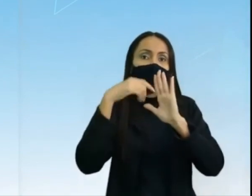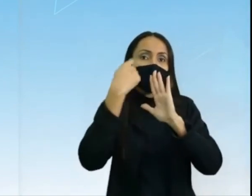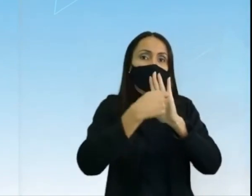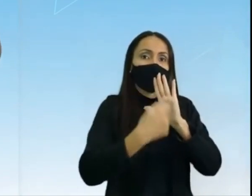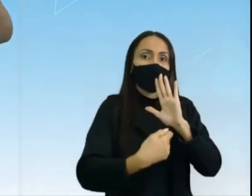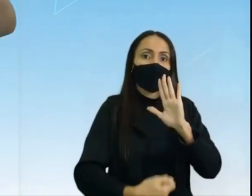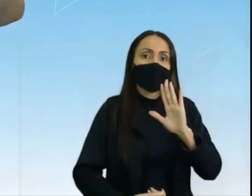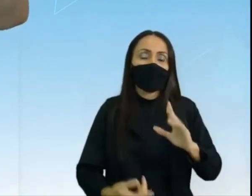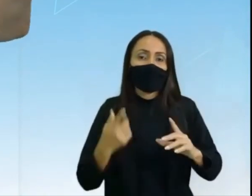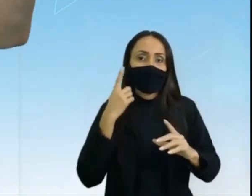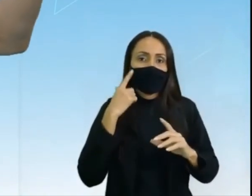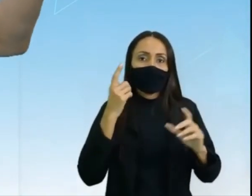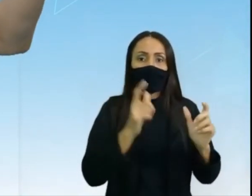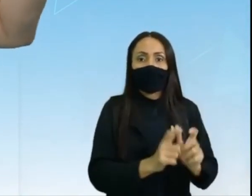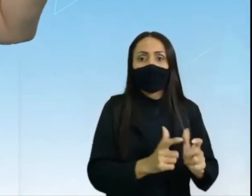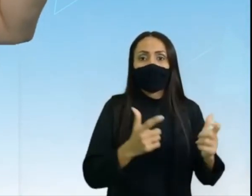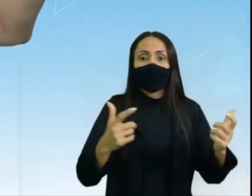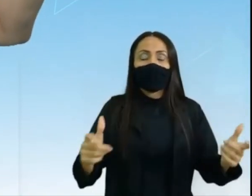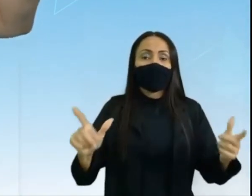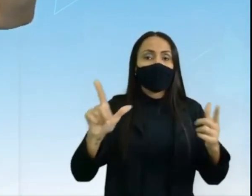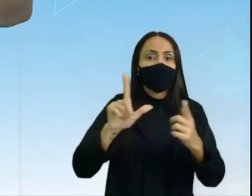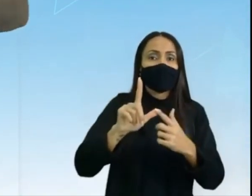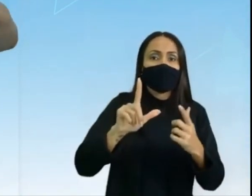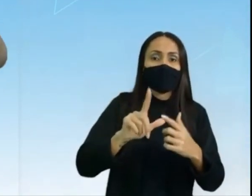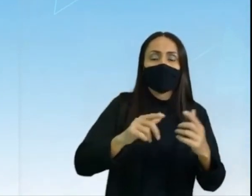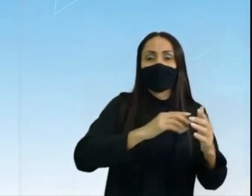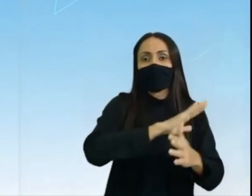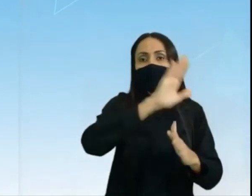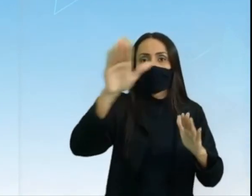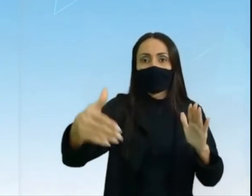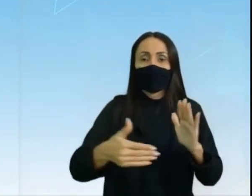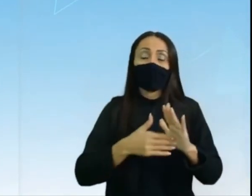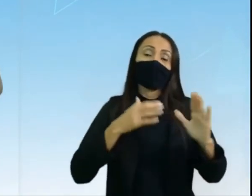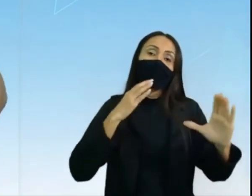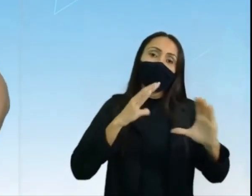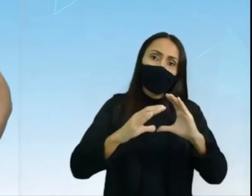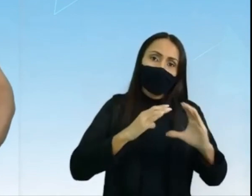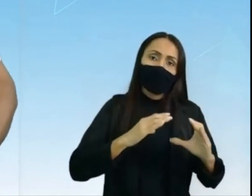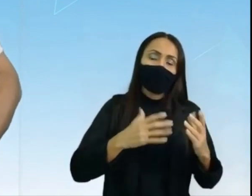questão escrita o tamanho da letra, a cor, tudo isso comunica.